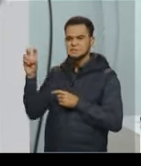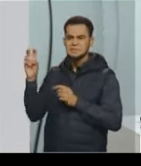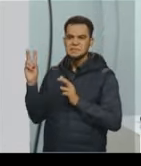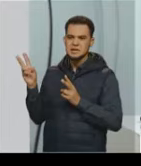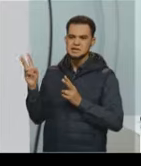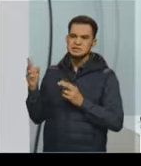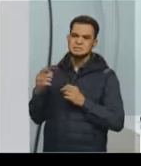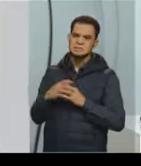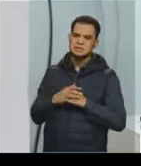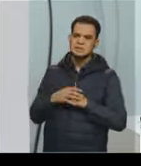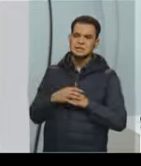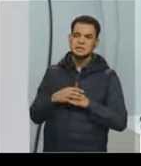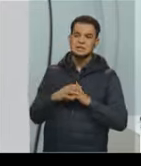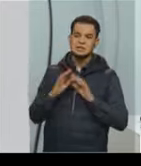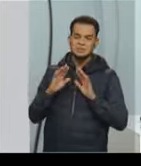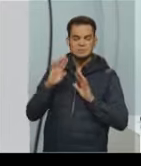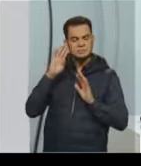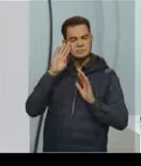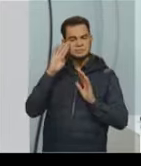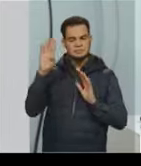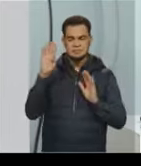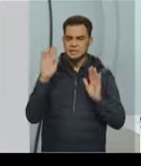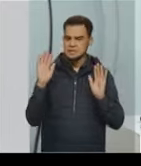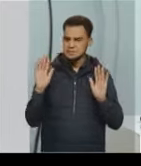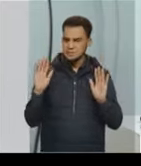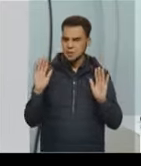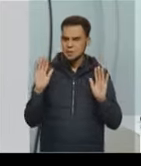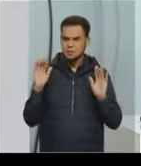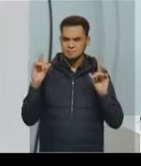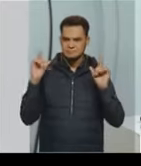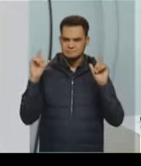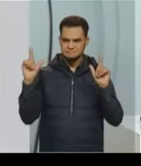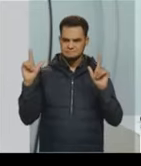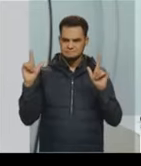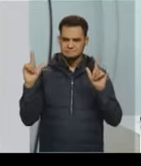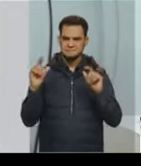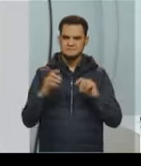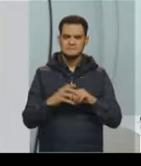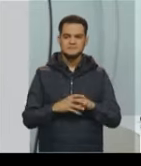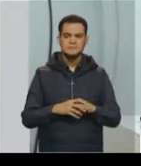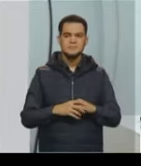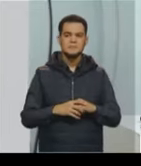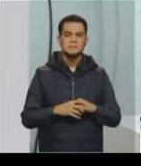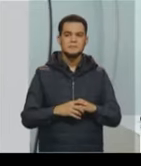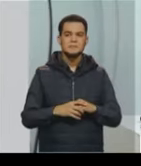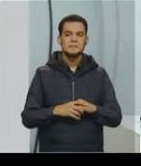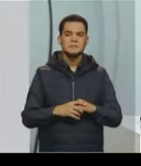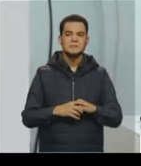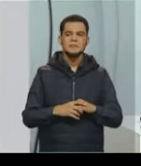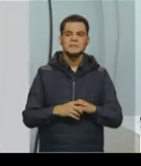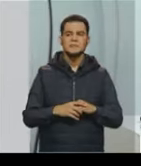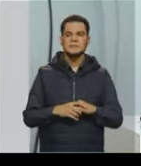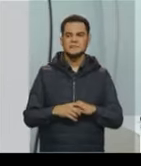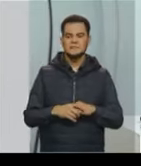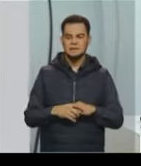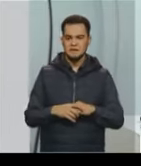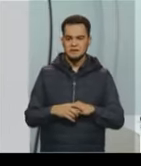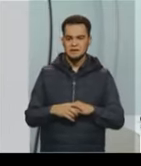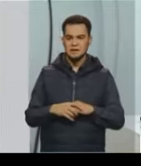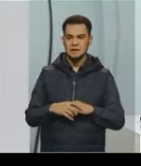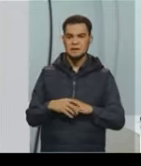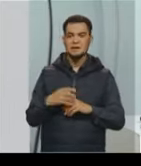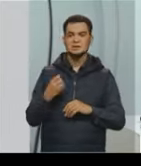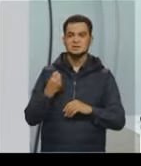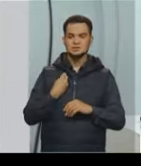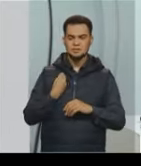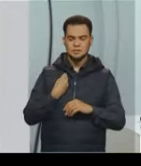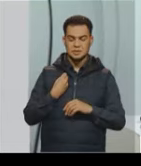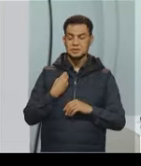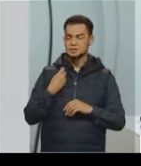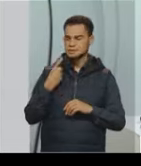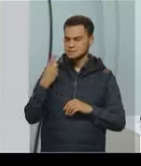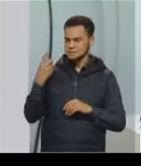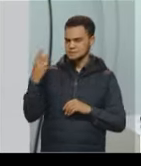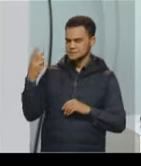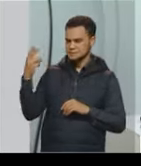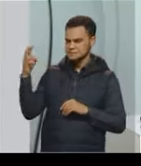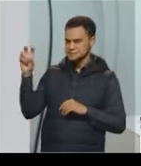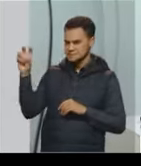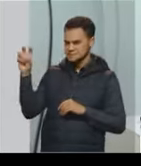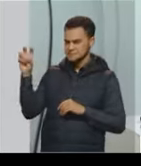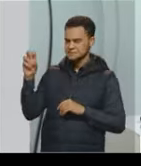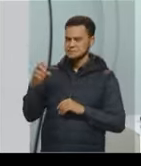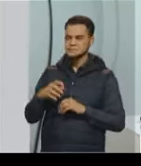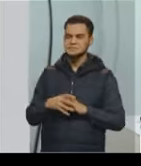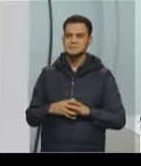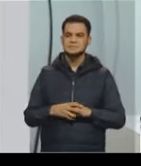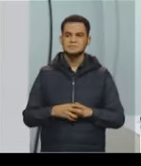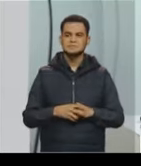minha cadeia principal, certo? Vamos enumerar aqui. 1, 2, 3, 4,